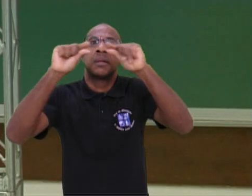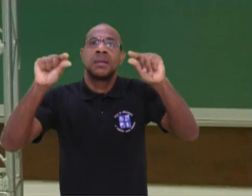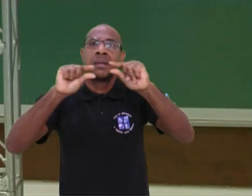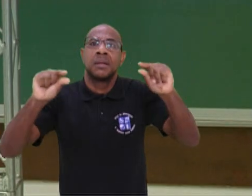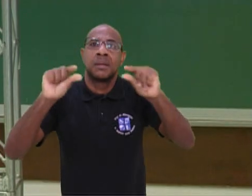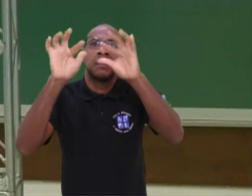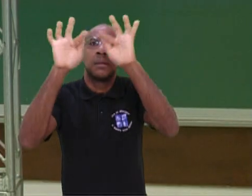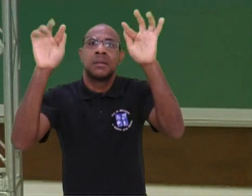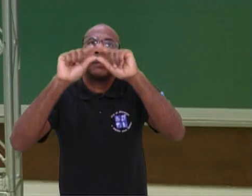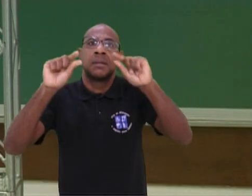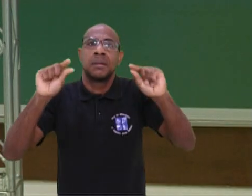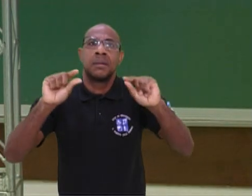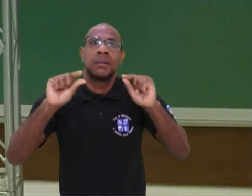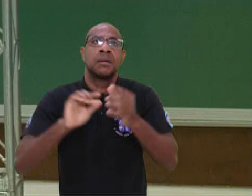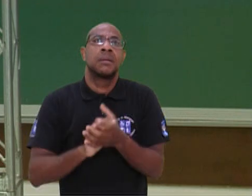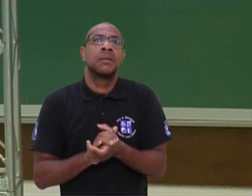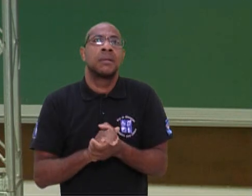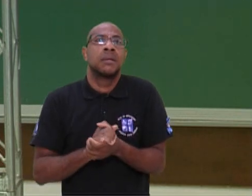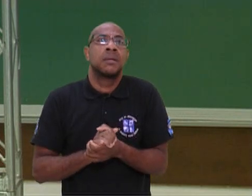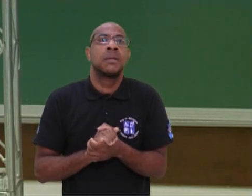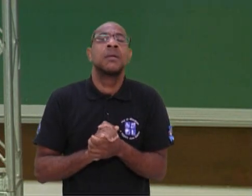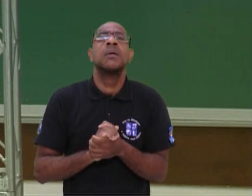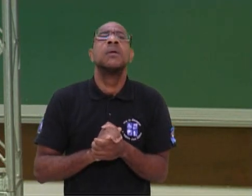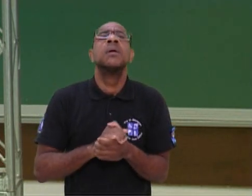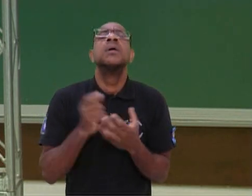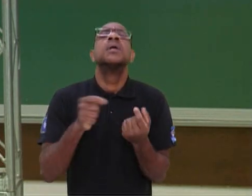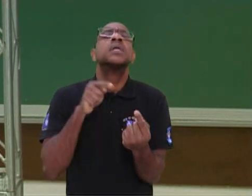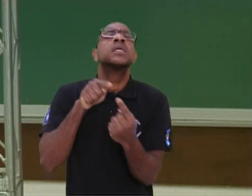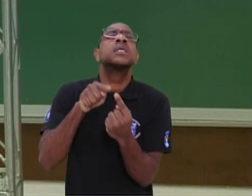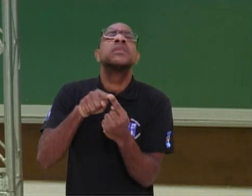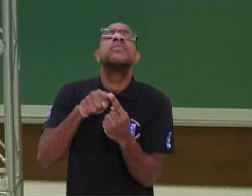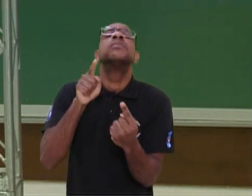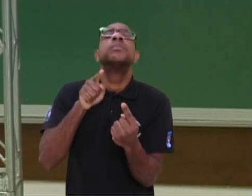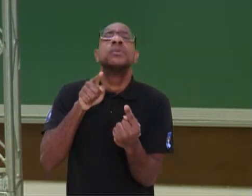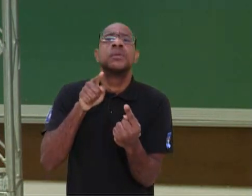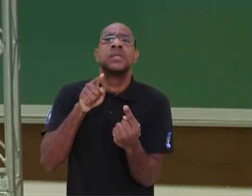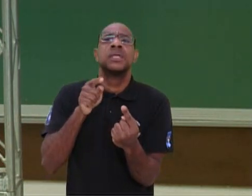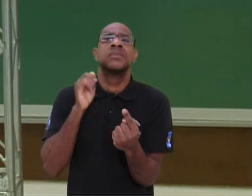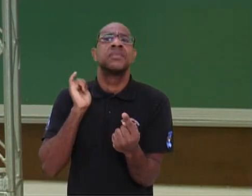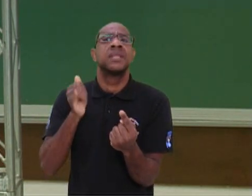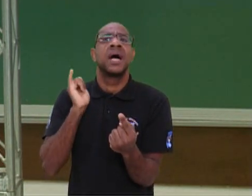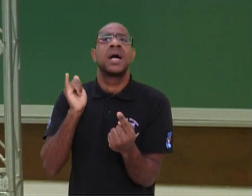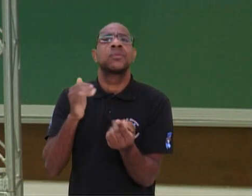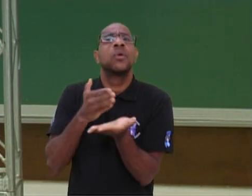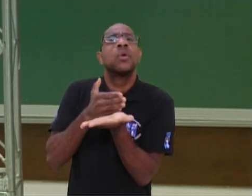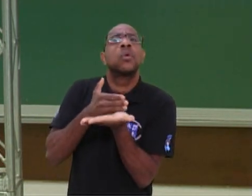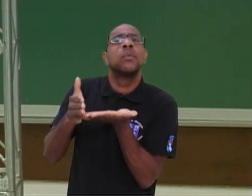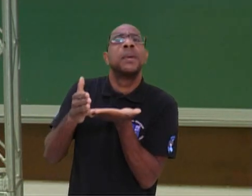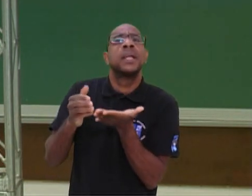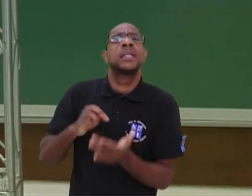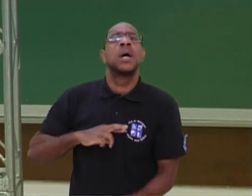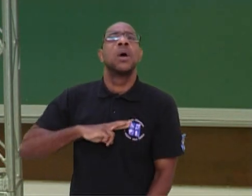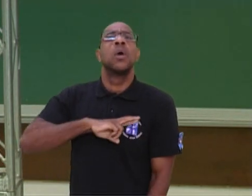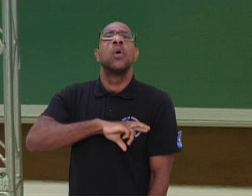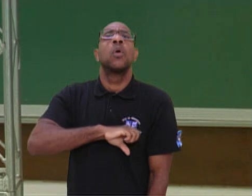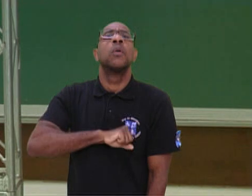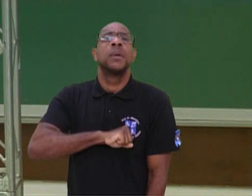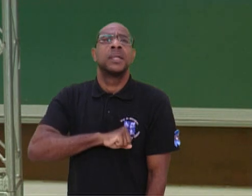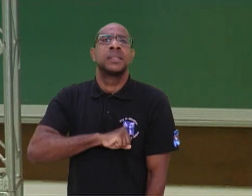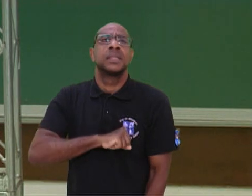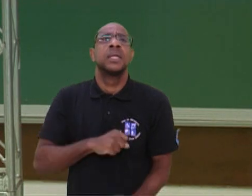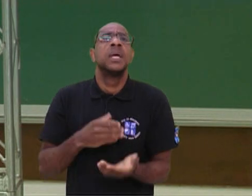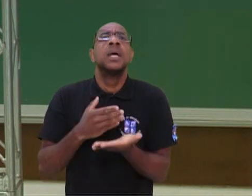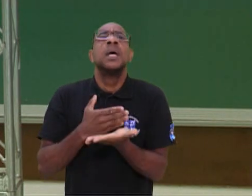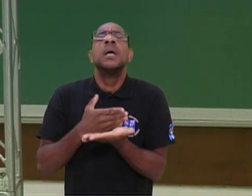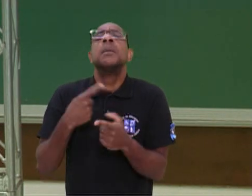Veredas e o enunciado da questão é: que tipo de narrador abre o romance? Por que a narrativa se abre com um travessão? Que